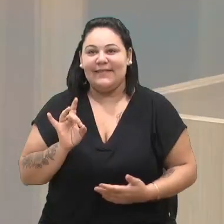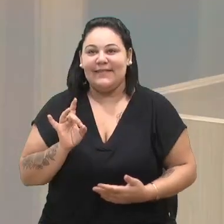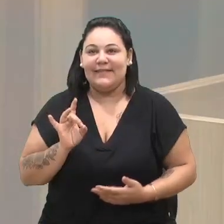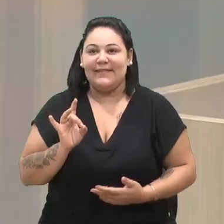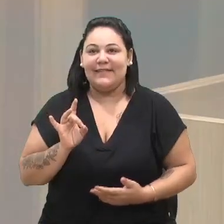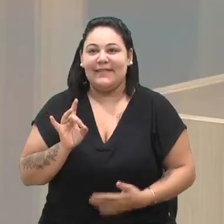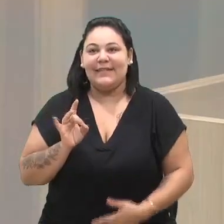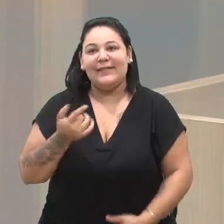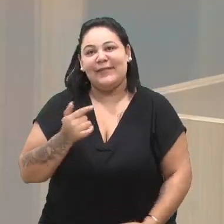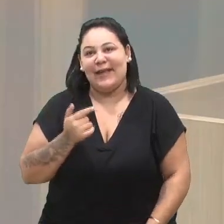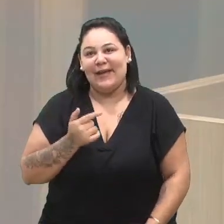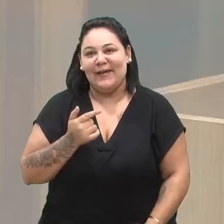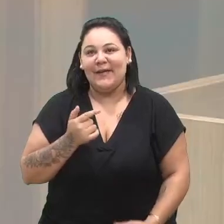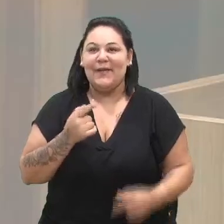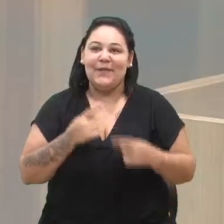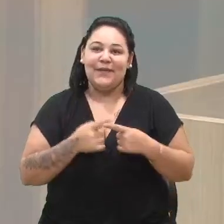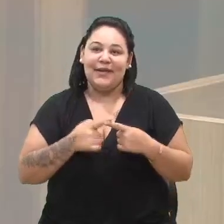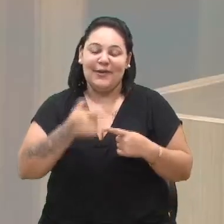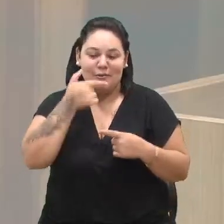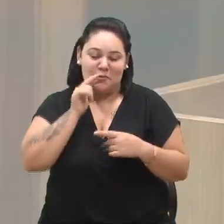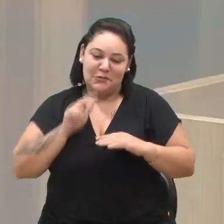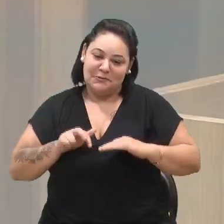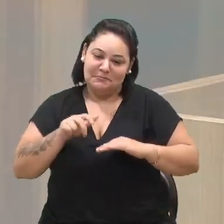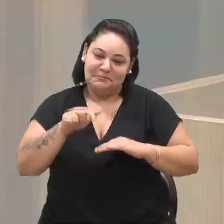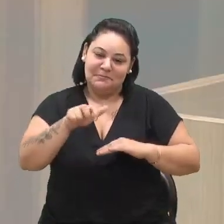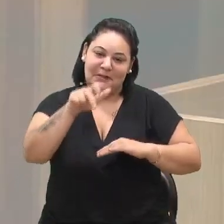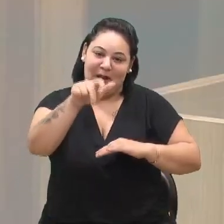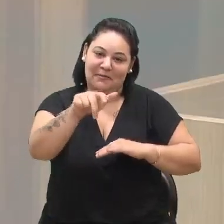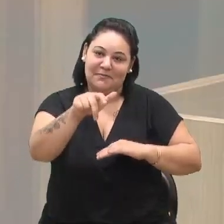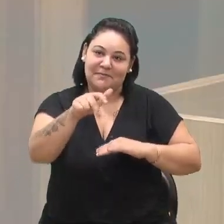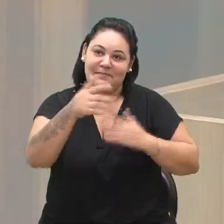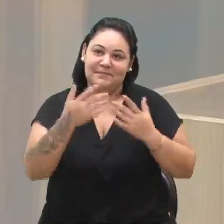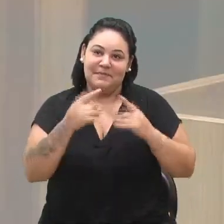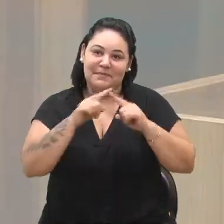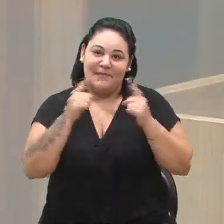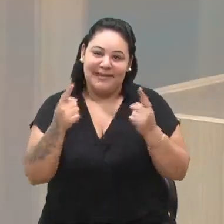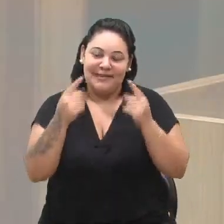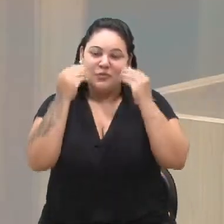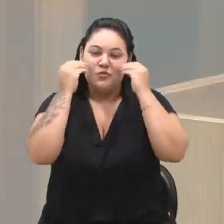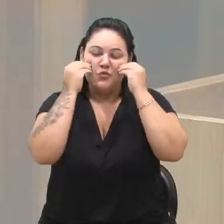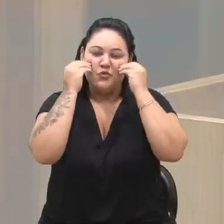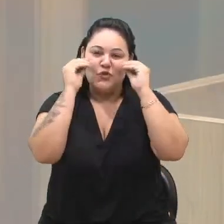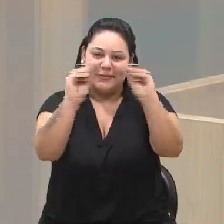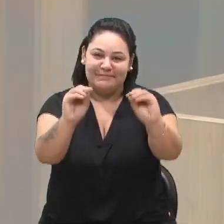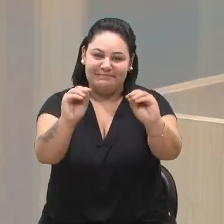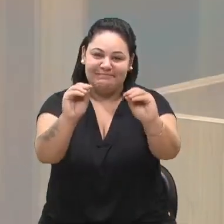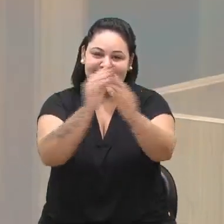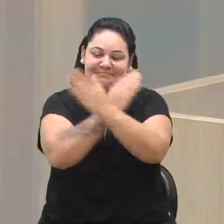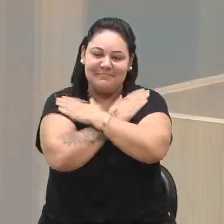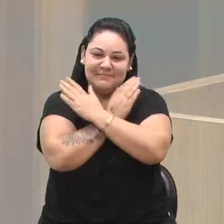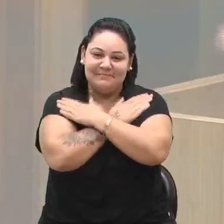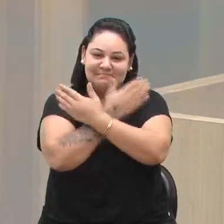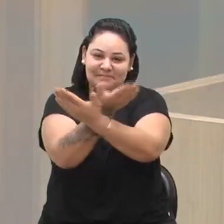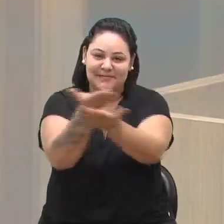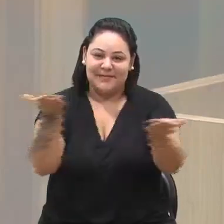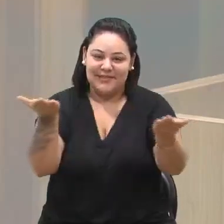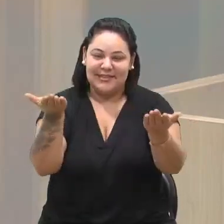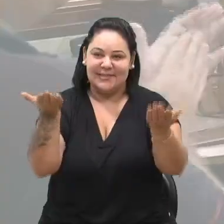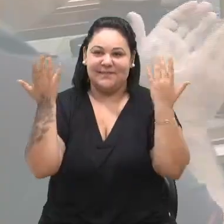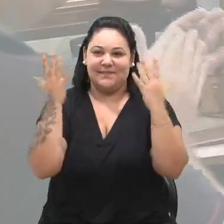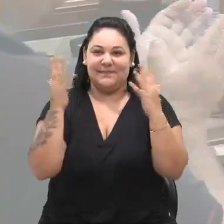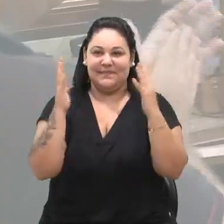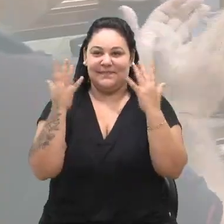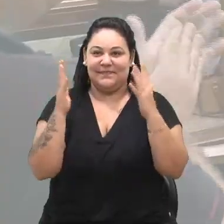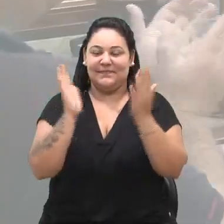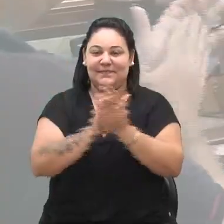Eu não consigo subir os degraus, senão eu dava, mas ele fica aqui, ó. Um abraço para todos.